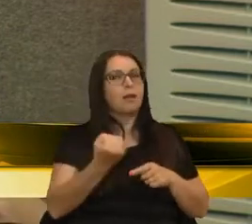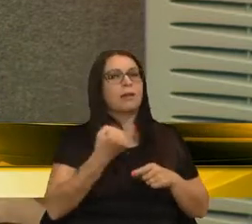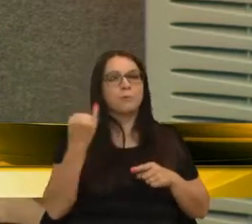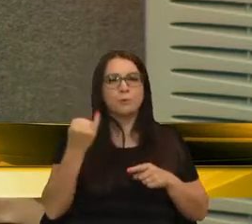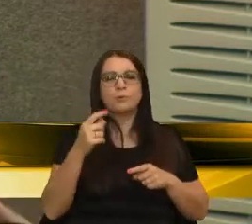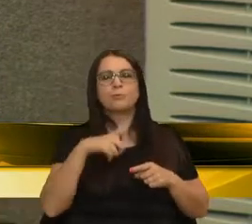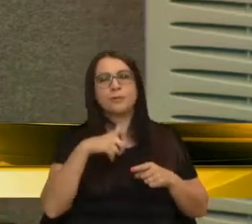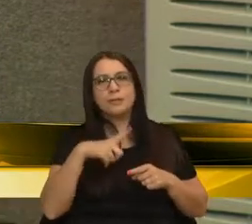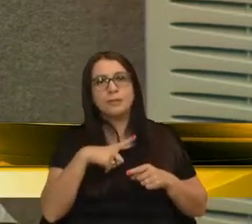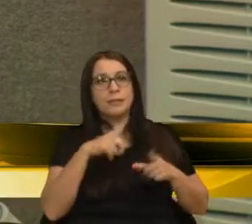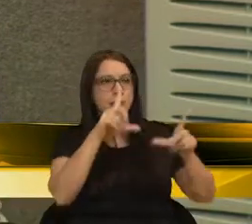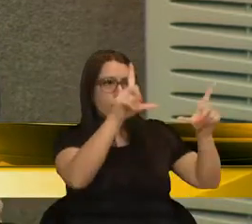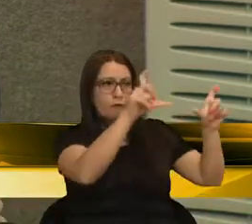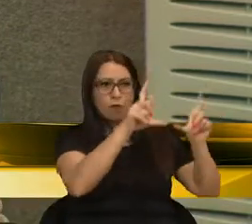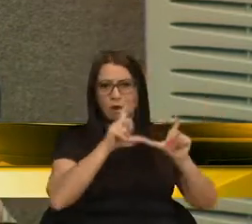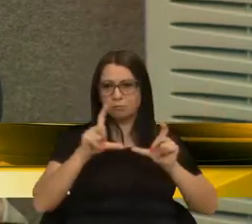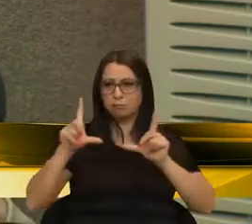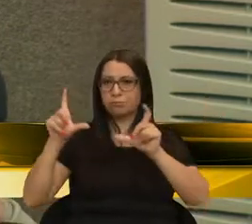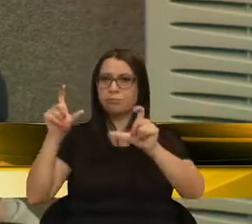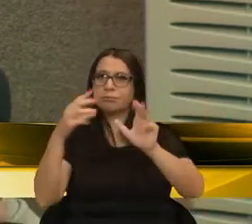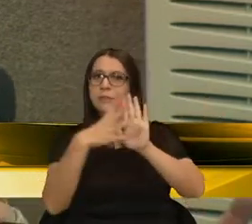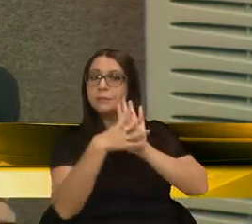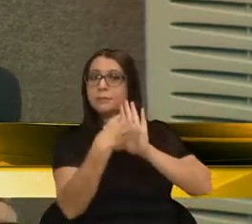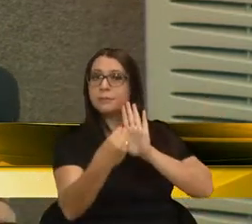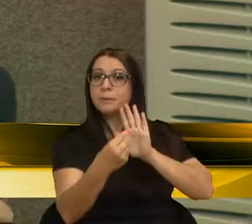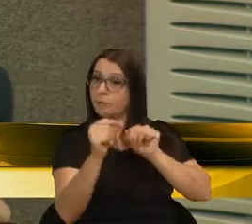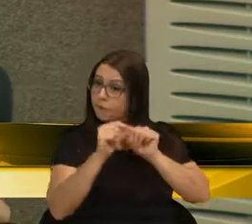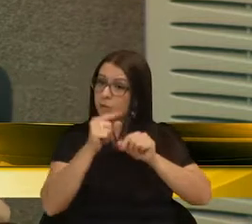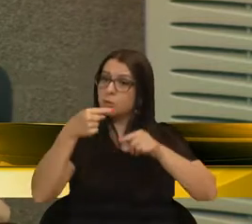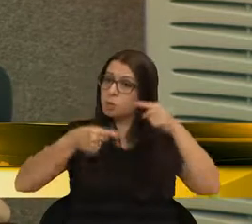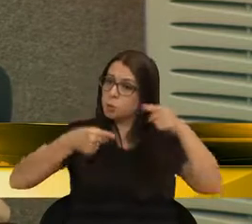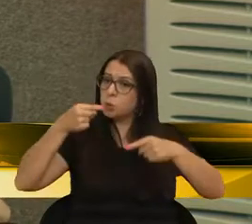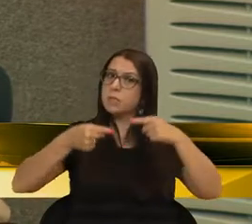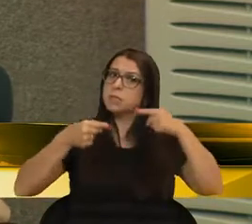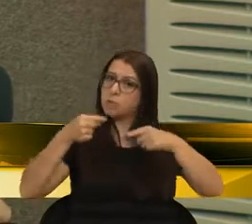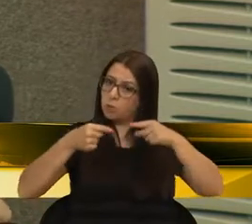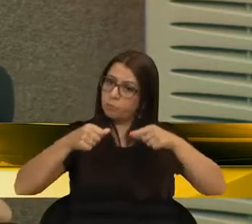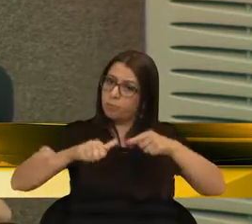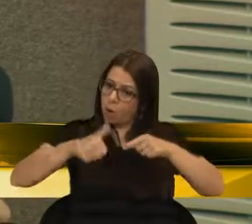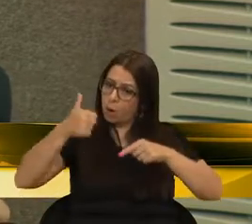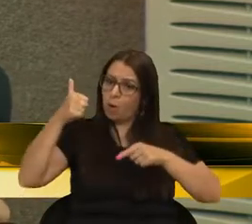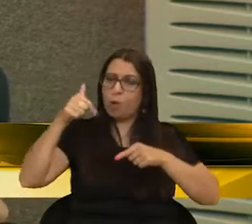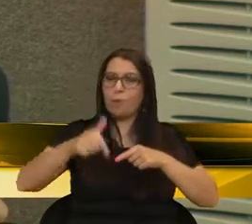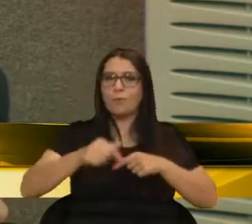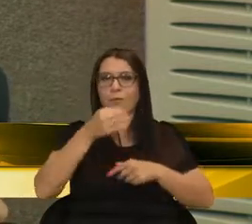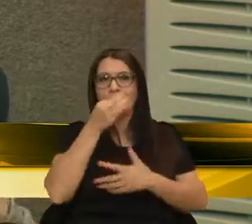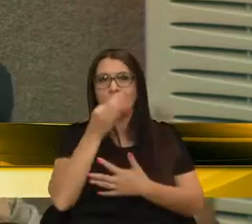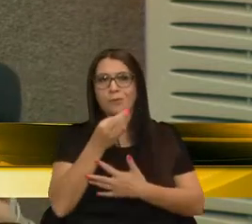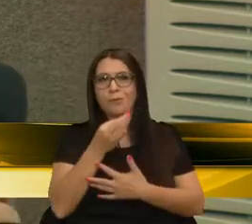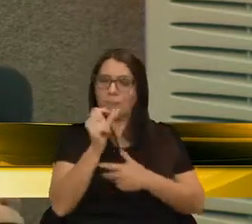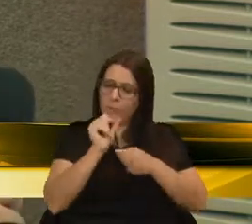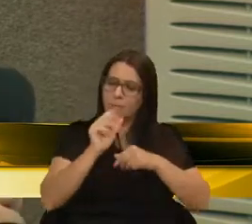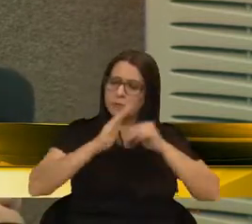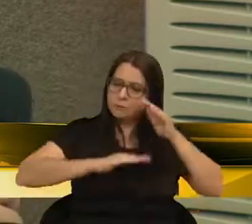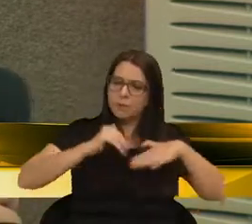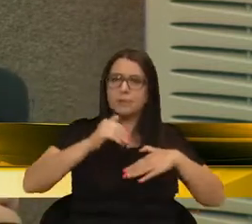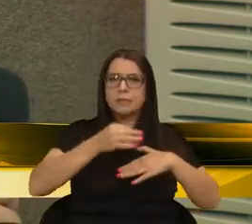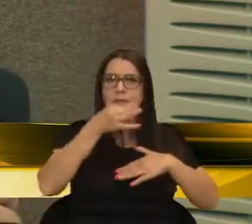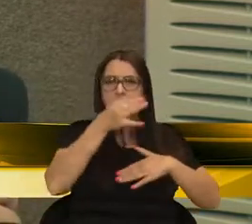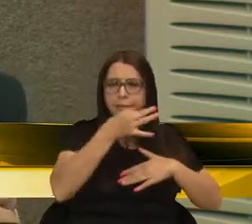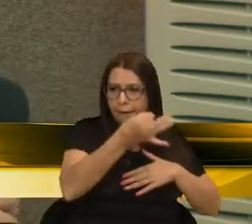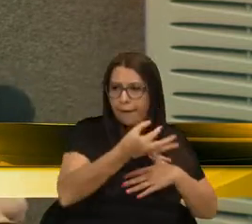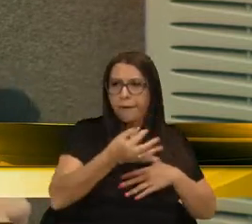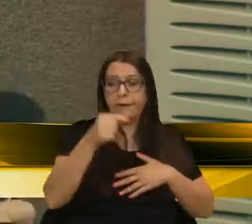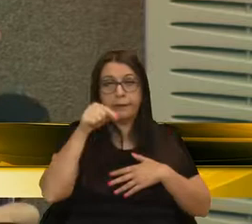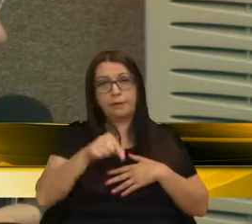ter essas imagens, esses exemplos, para começar a fazer uma discussão mais ampla aqui em Caxias do Sul e que a gente possa implementar, inclusive sugerir